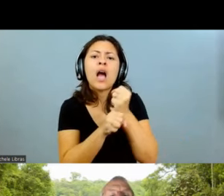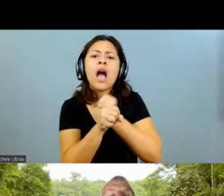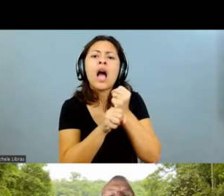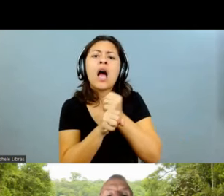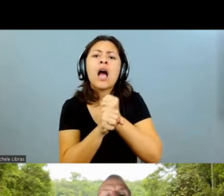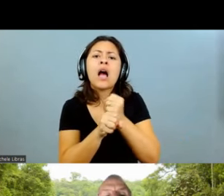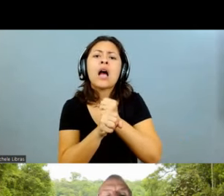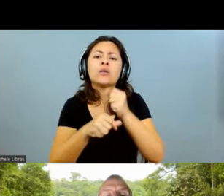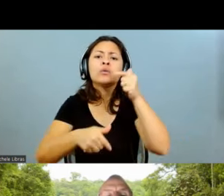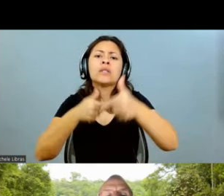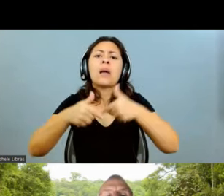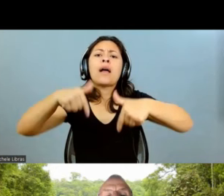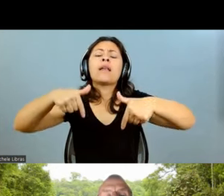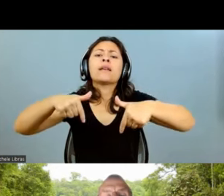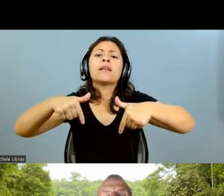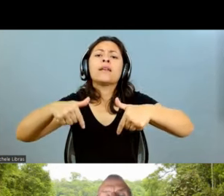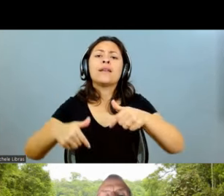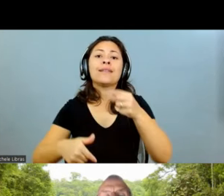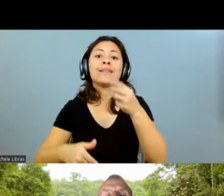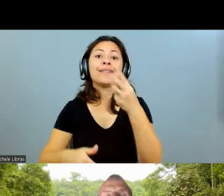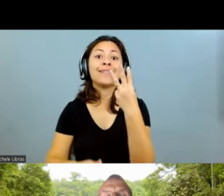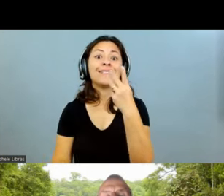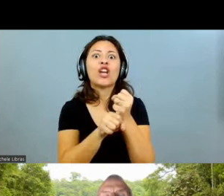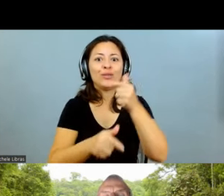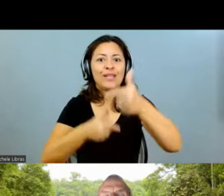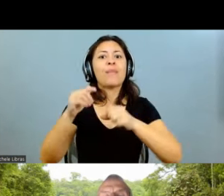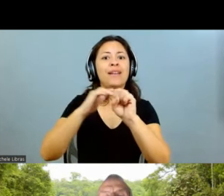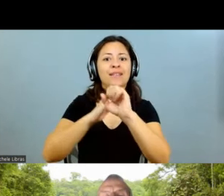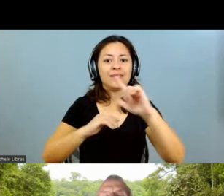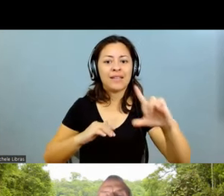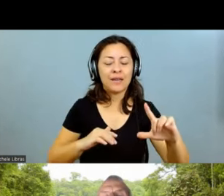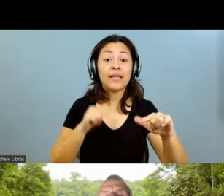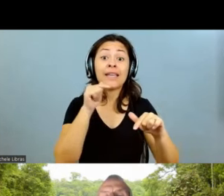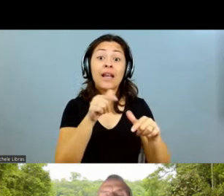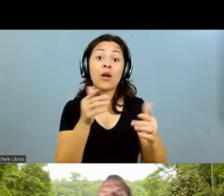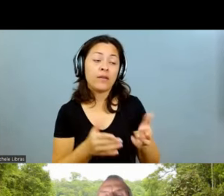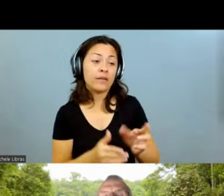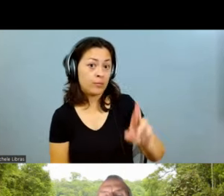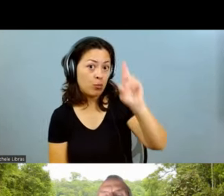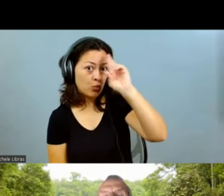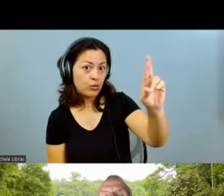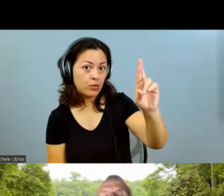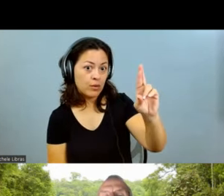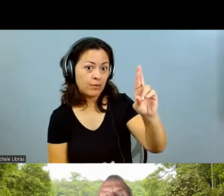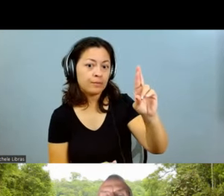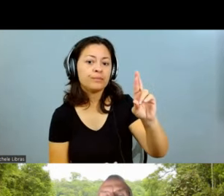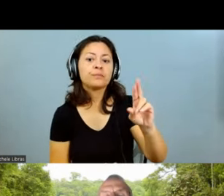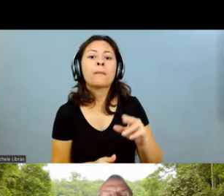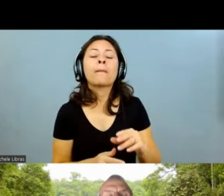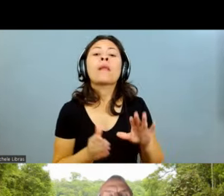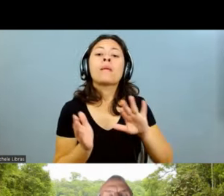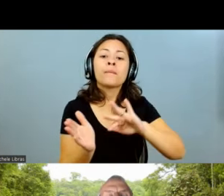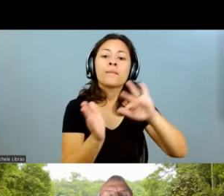agrícola e como diretor de vendas e novos negócios o Senor Roberto